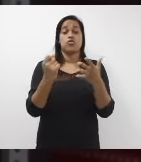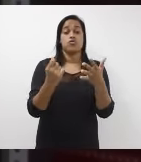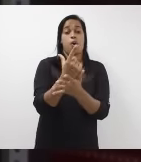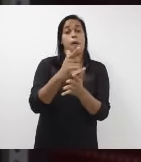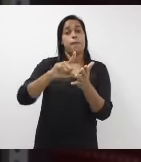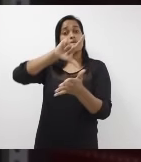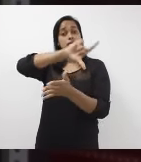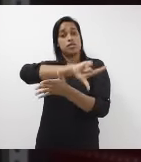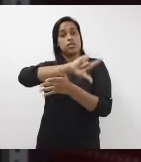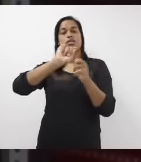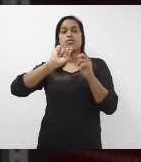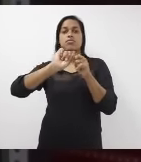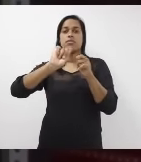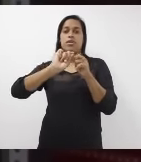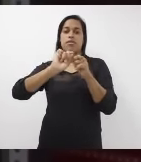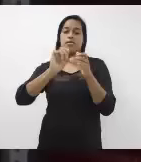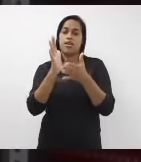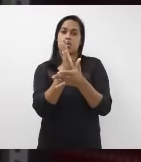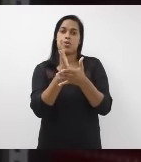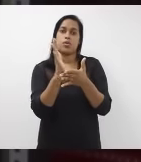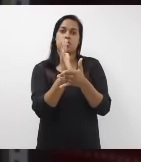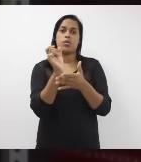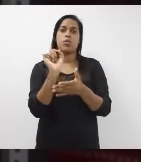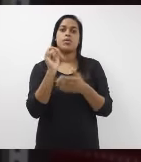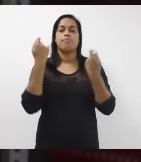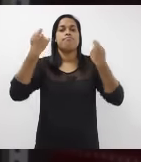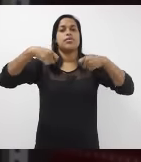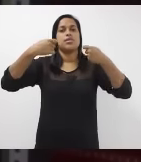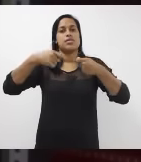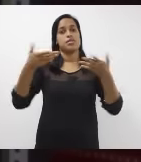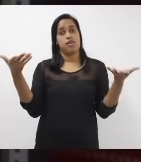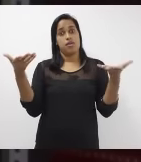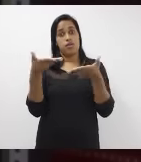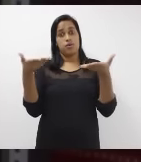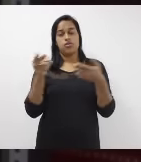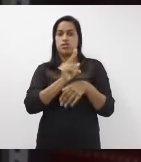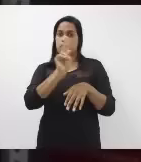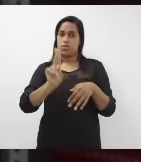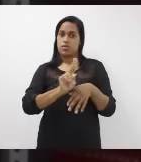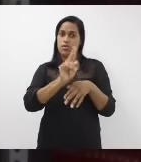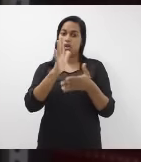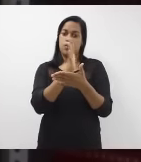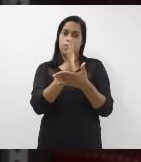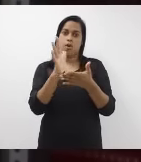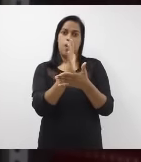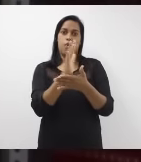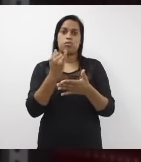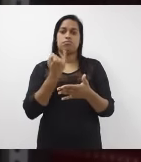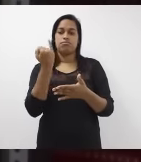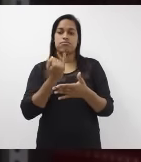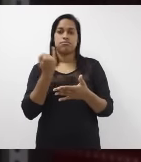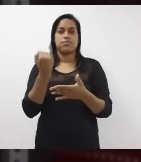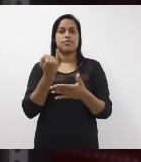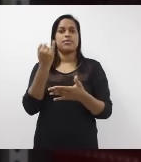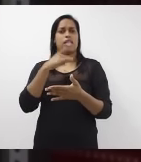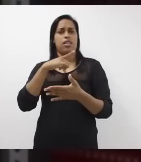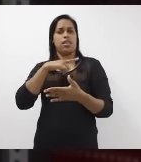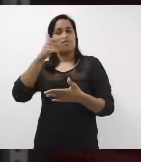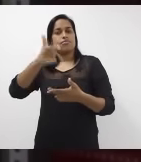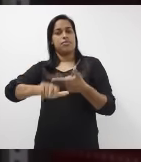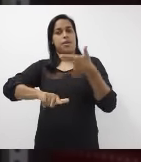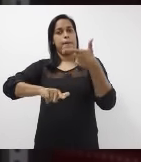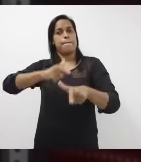uma projeção do que vai ser gasto atualmente. Então, são utilizados dados passados, admitindo-se que haverá repetição